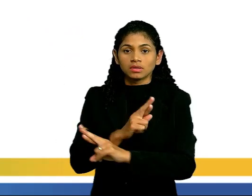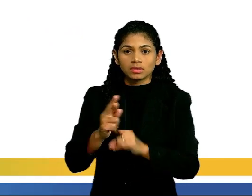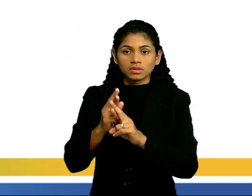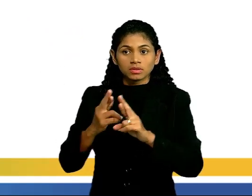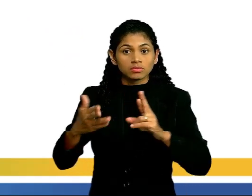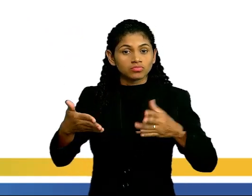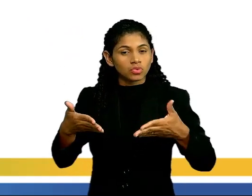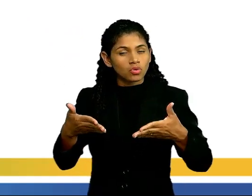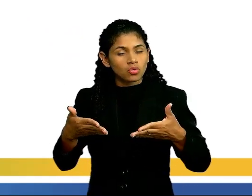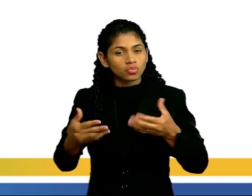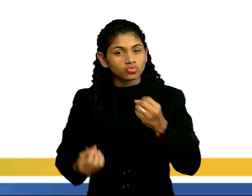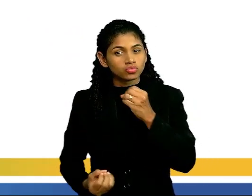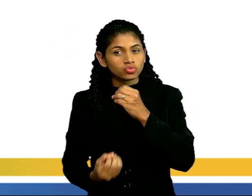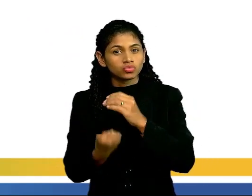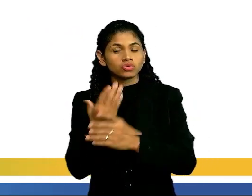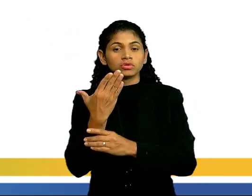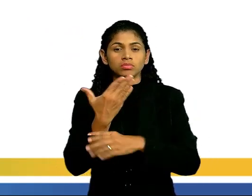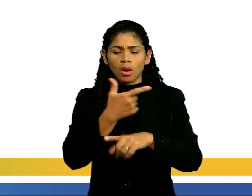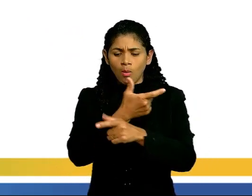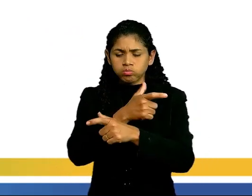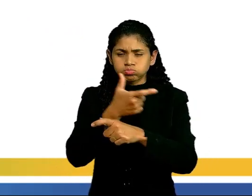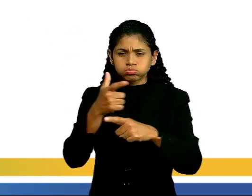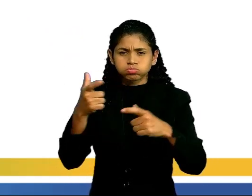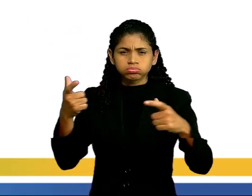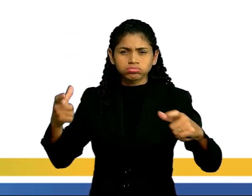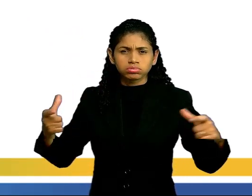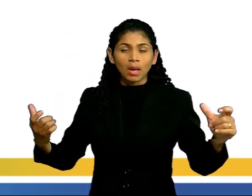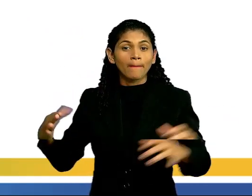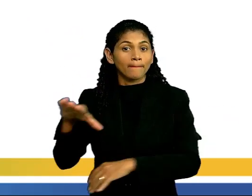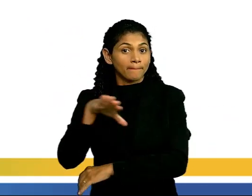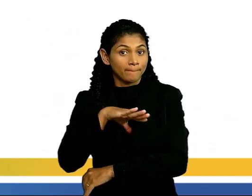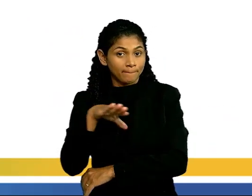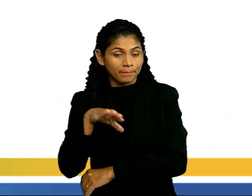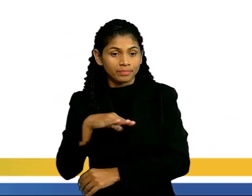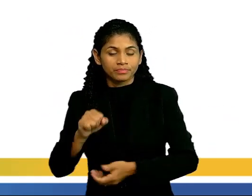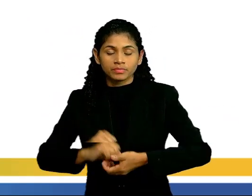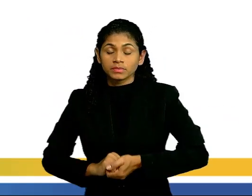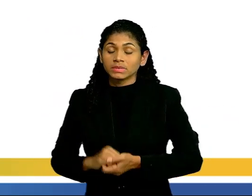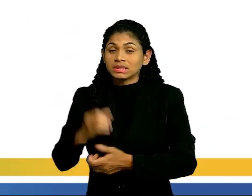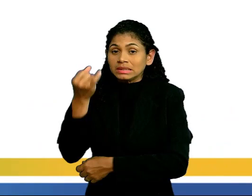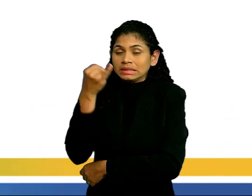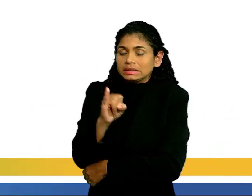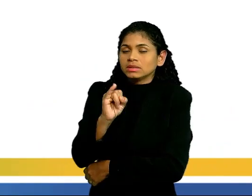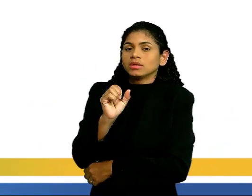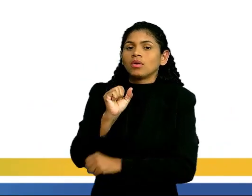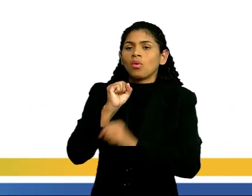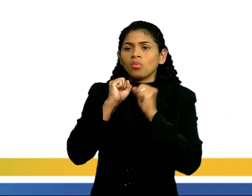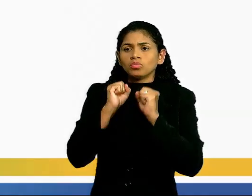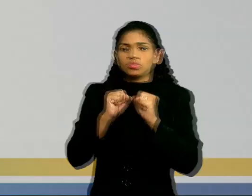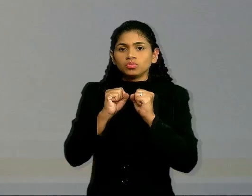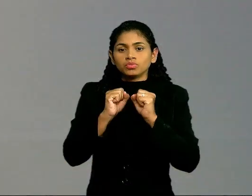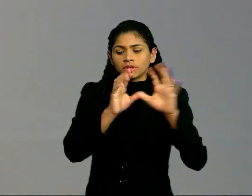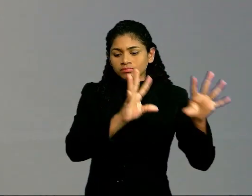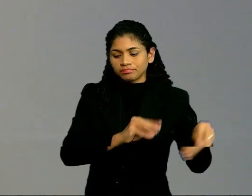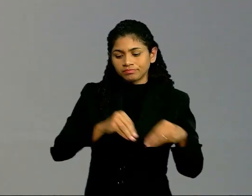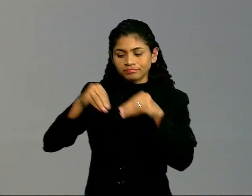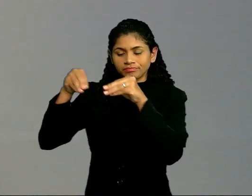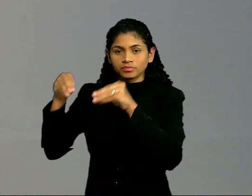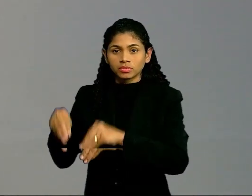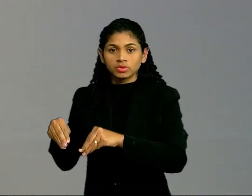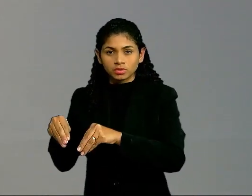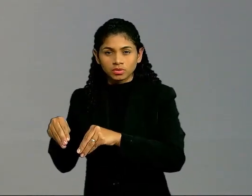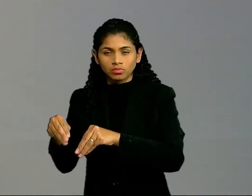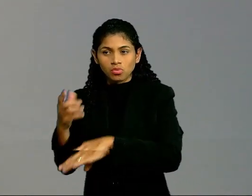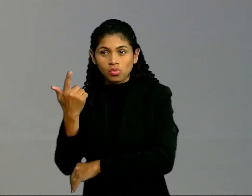das grandes cidades. Então ela diz assim: ó, se eu pudesse mudar daqui para um núcleo mais decente. Então aí a